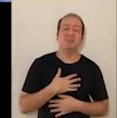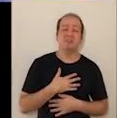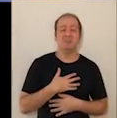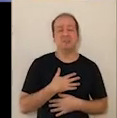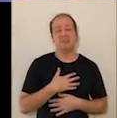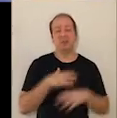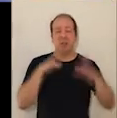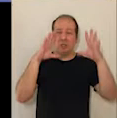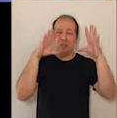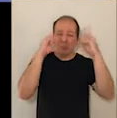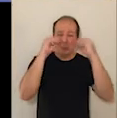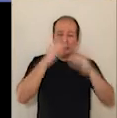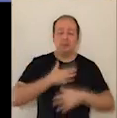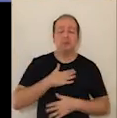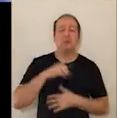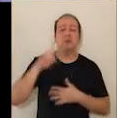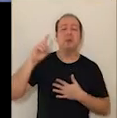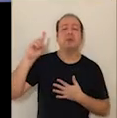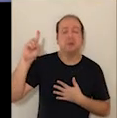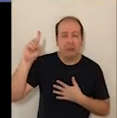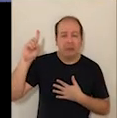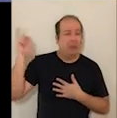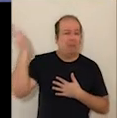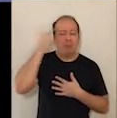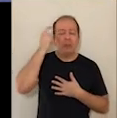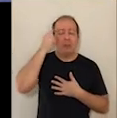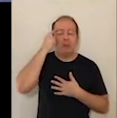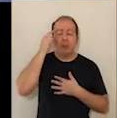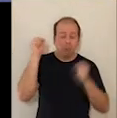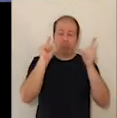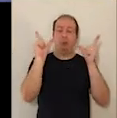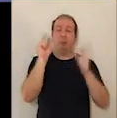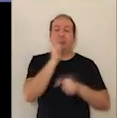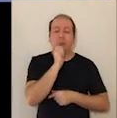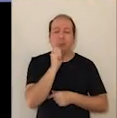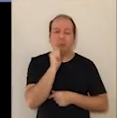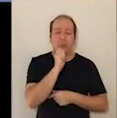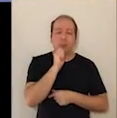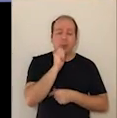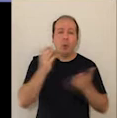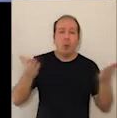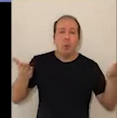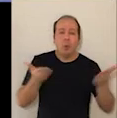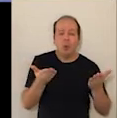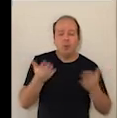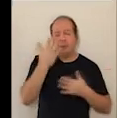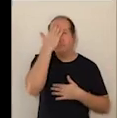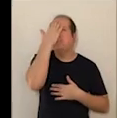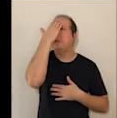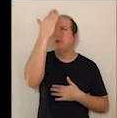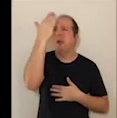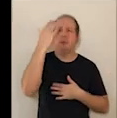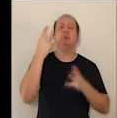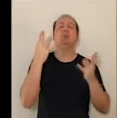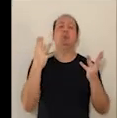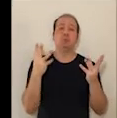Ah, que noite, meu Deus. Pensei que não veria o dia de hoje. Nano,